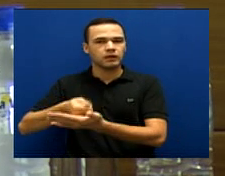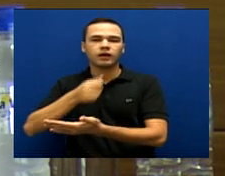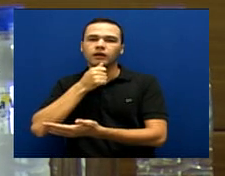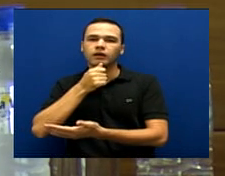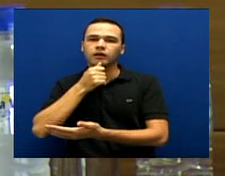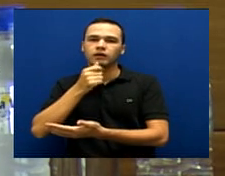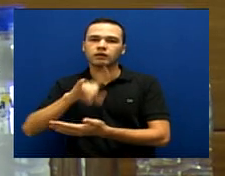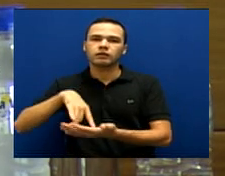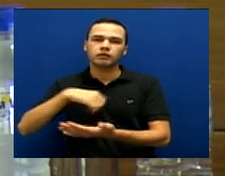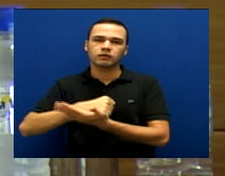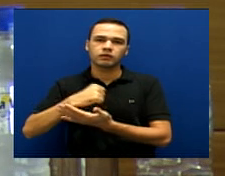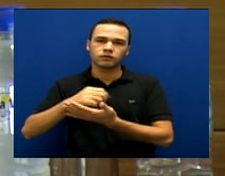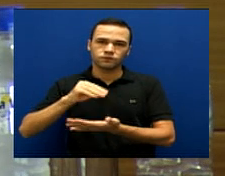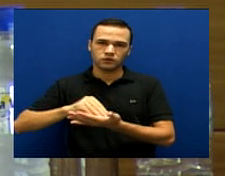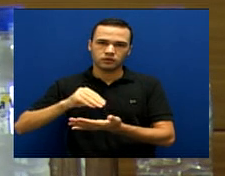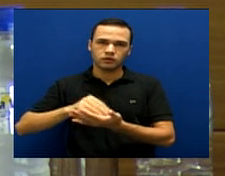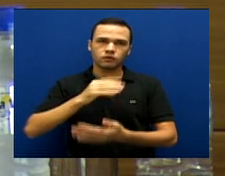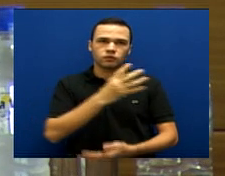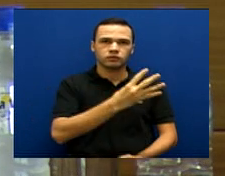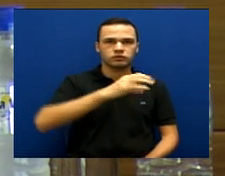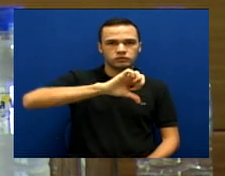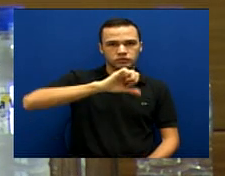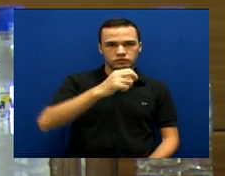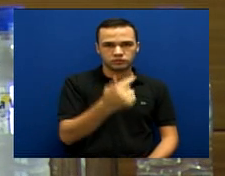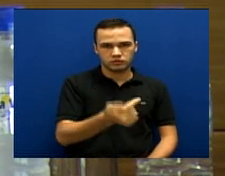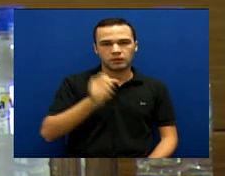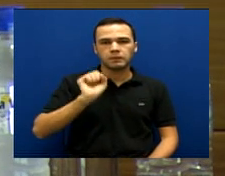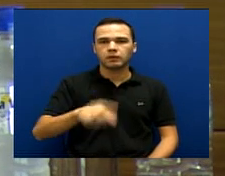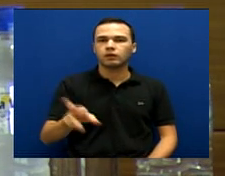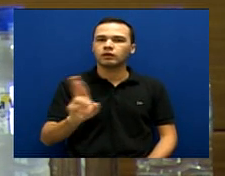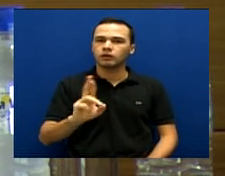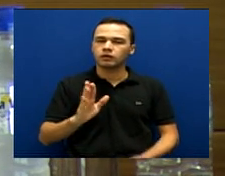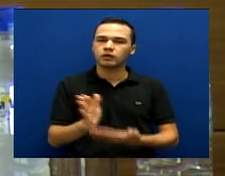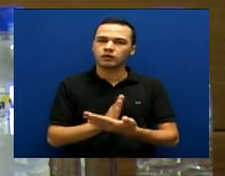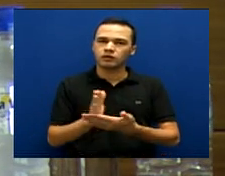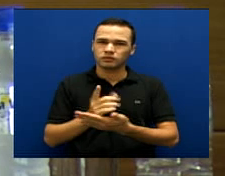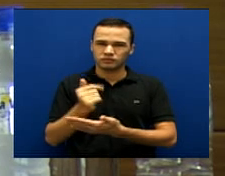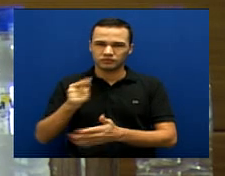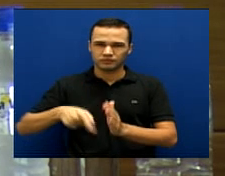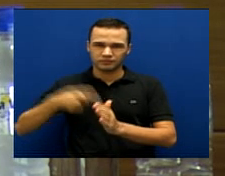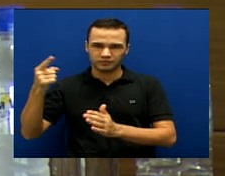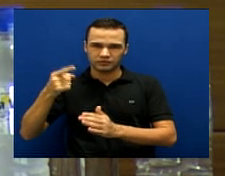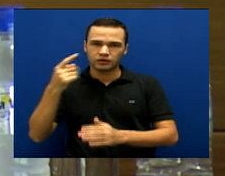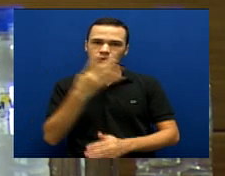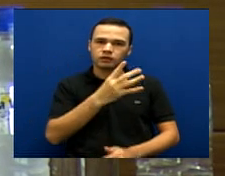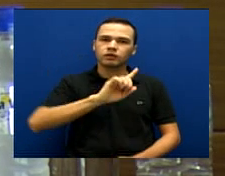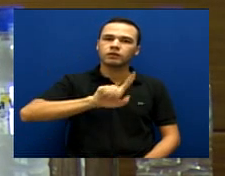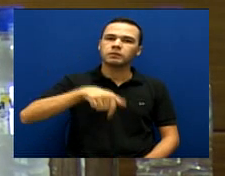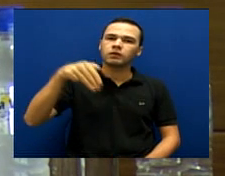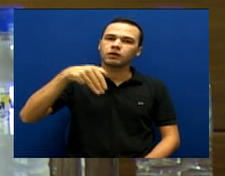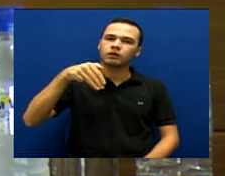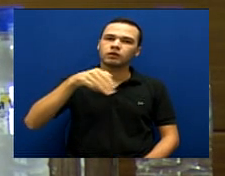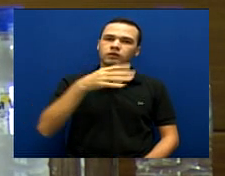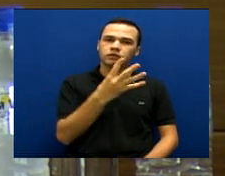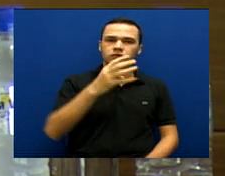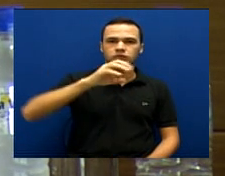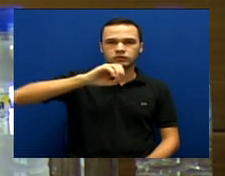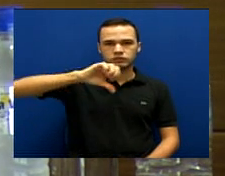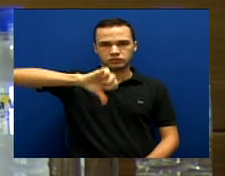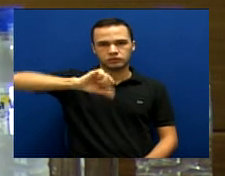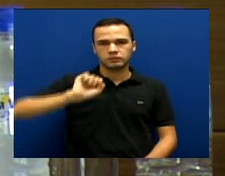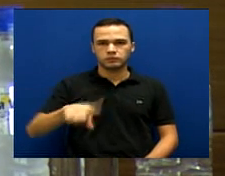da ordem de 497 mil dessas despesas primárias da ordem de 4 milhões 409 mil